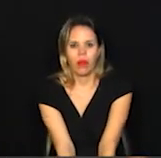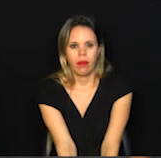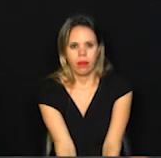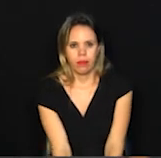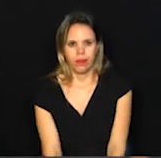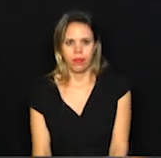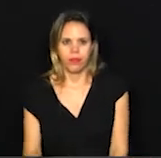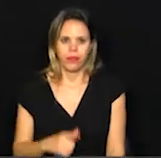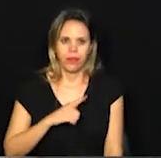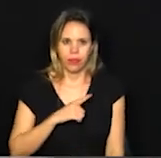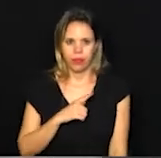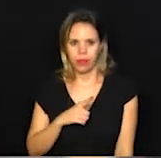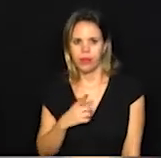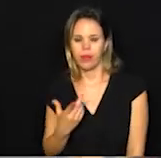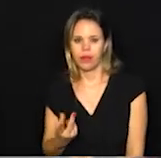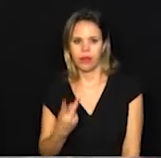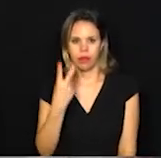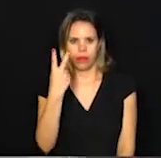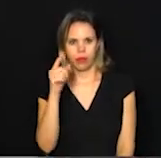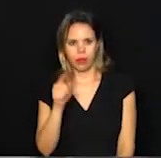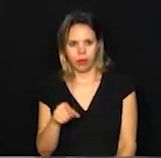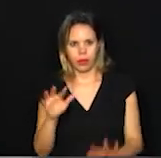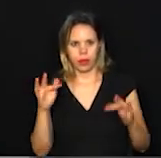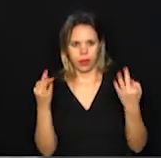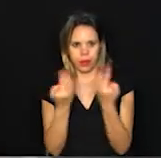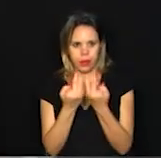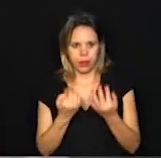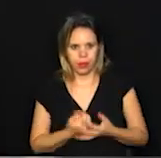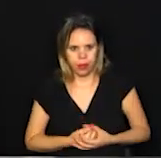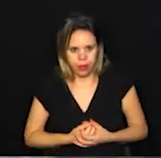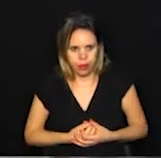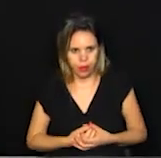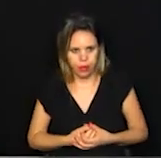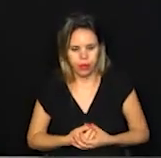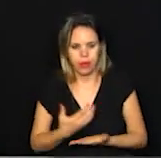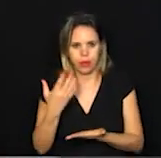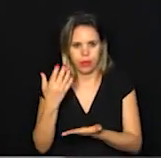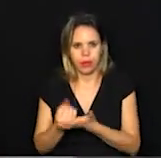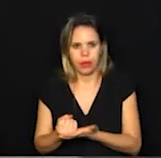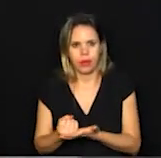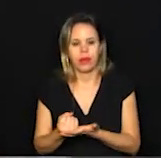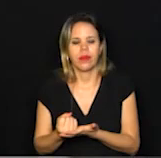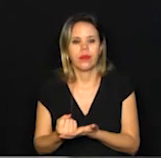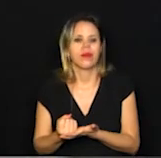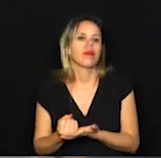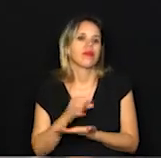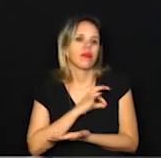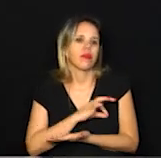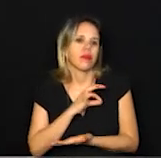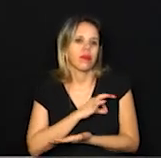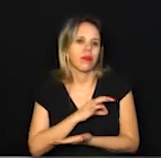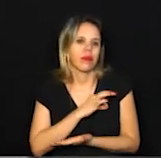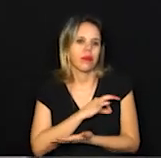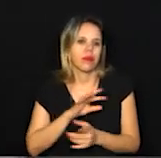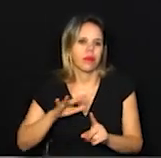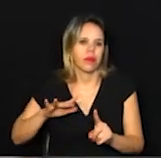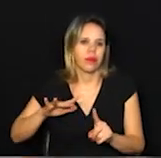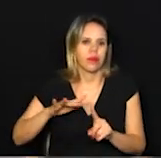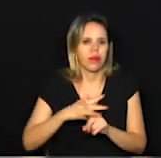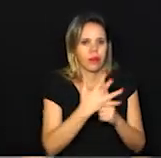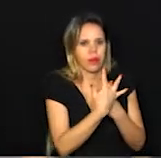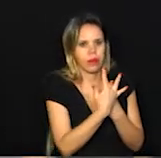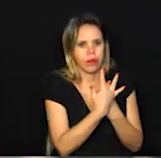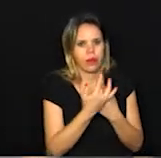Nós temos cerca de 2.000 famílias recebendo a renda básica da cidadania.